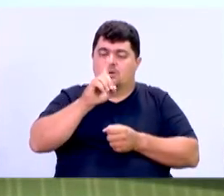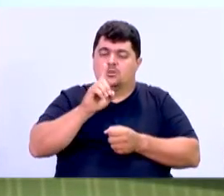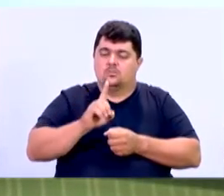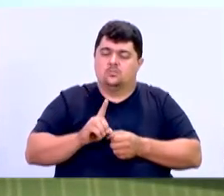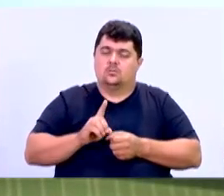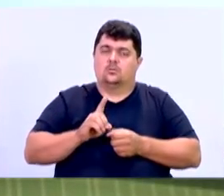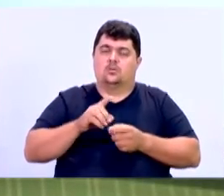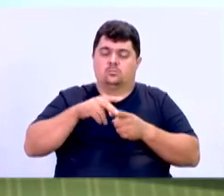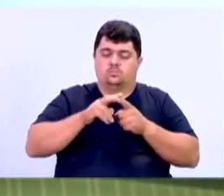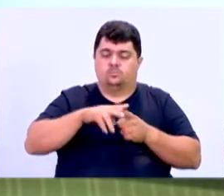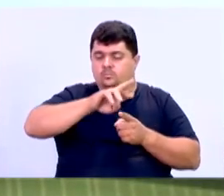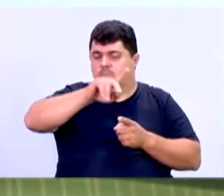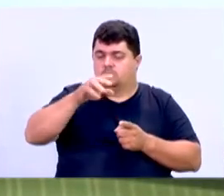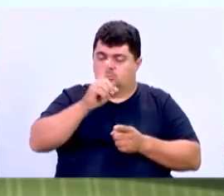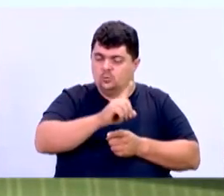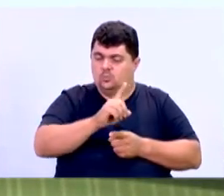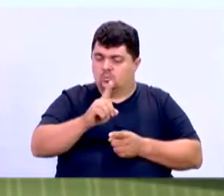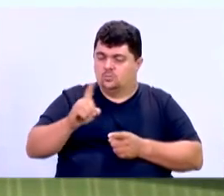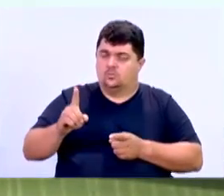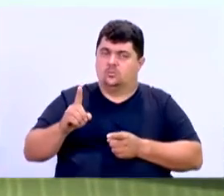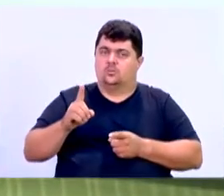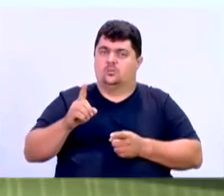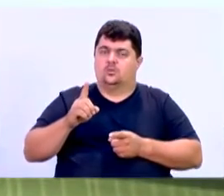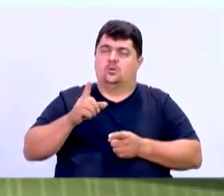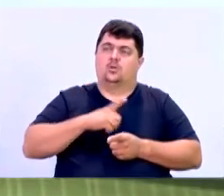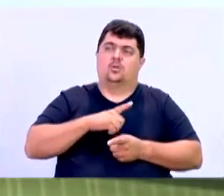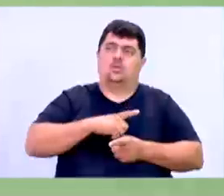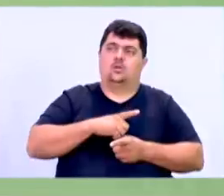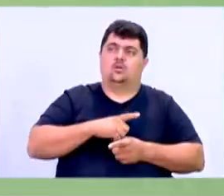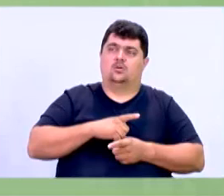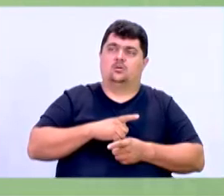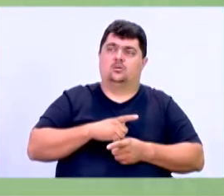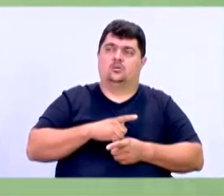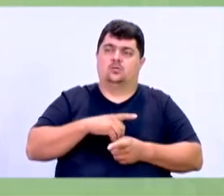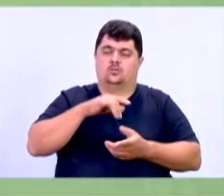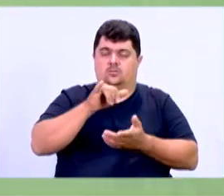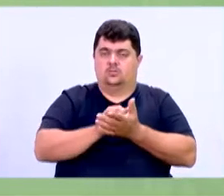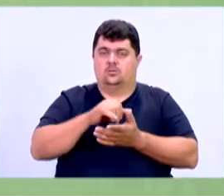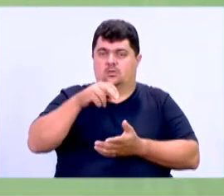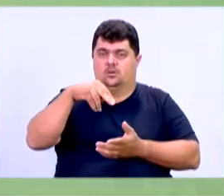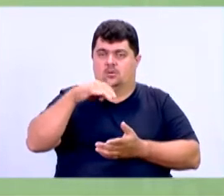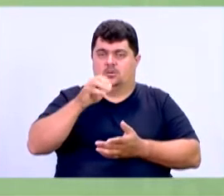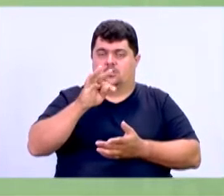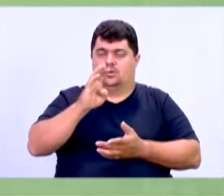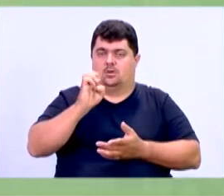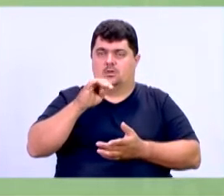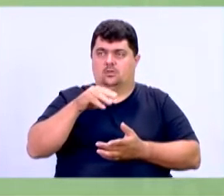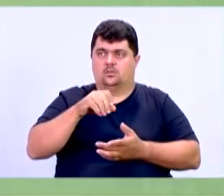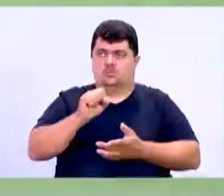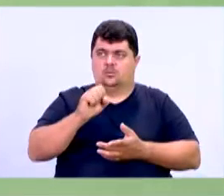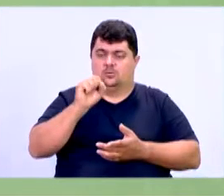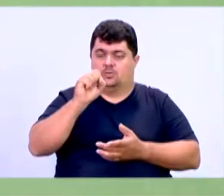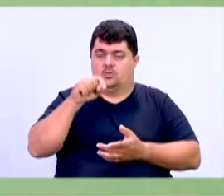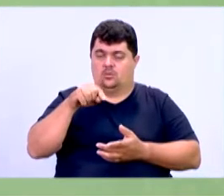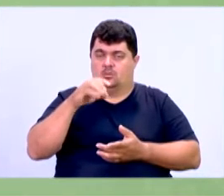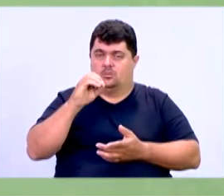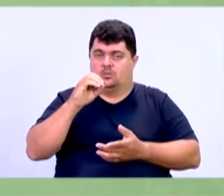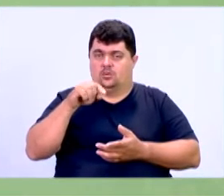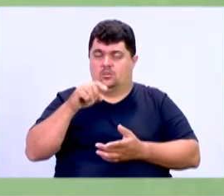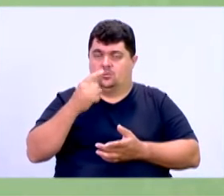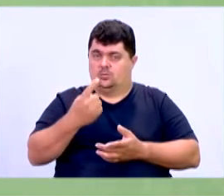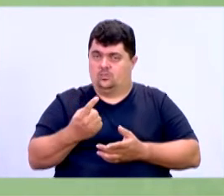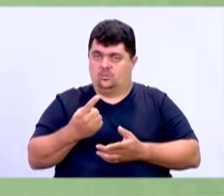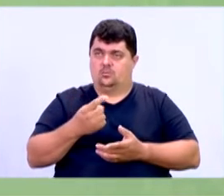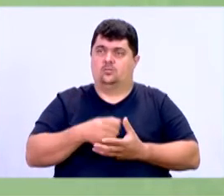ferramenta individualmente. Entre eles entra a instalação do NetBeans IDE 8.1, que é o que a gente vai utilizar para programar de